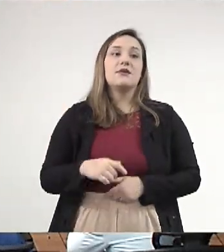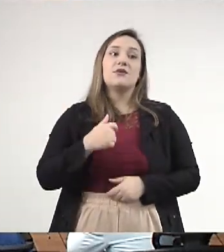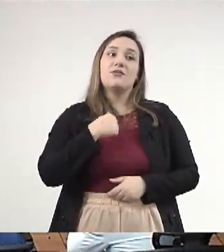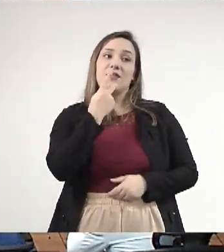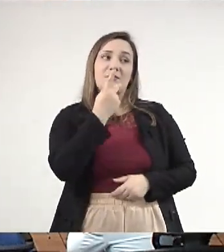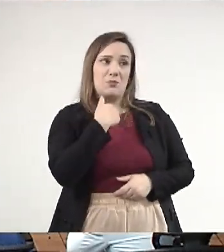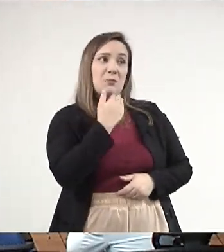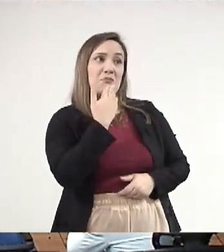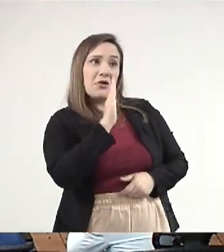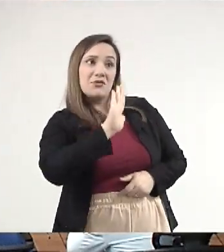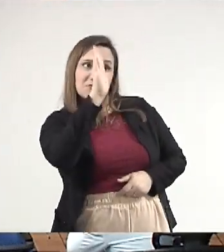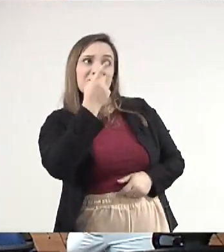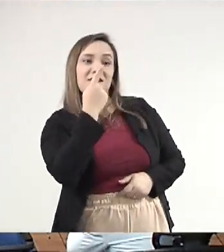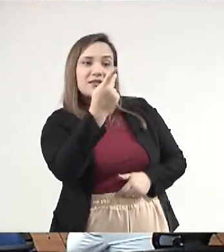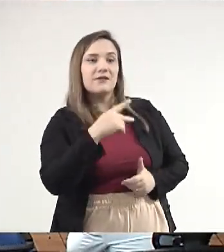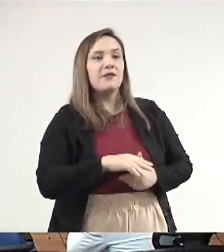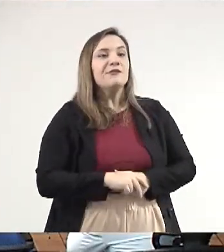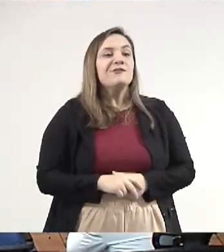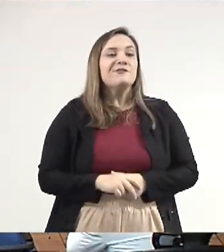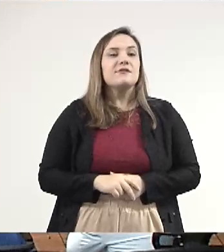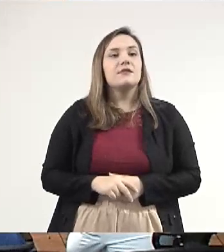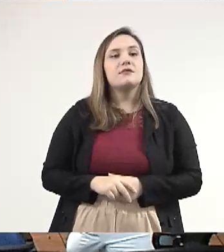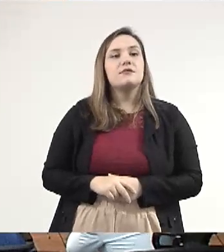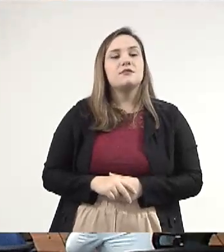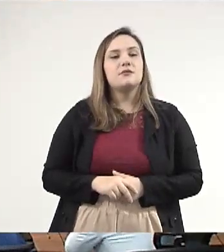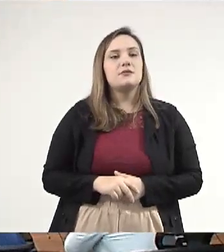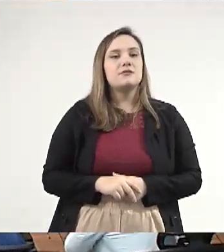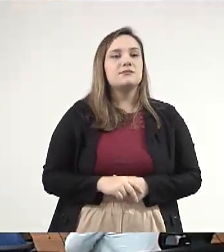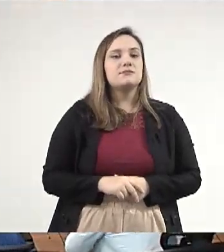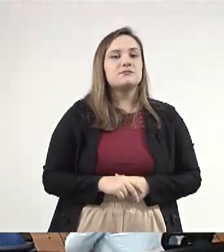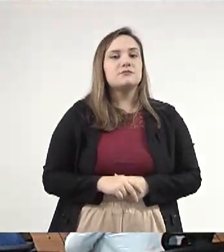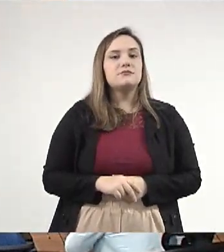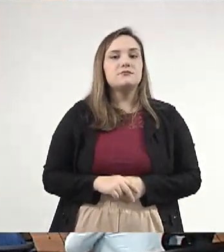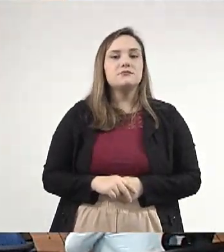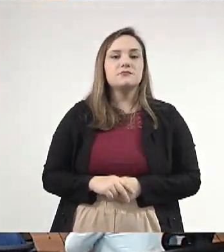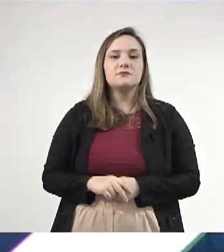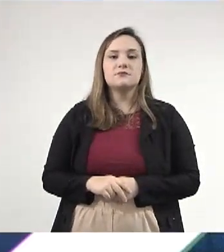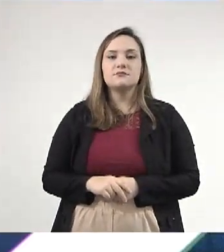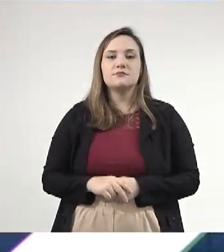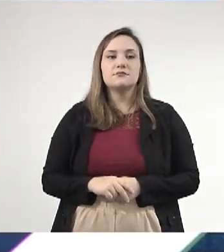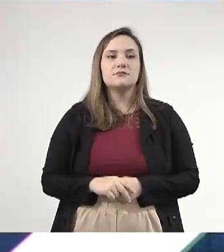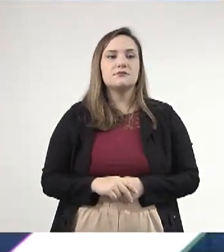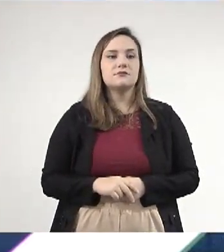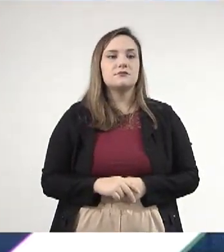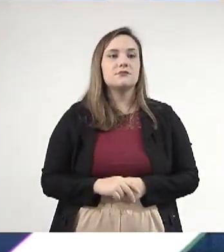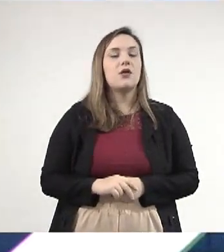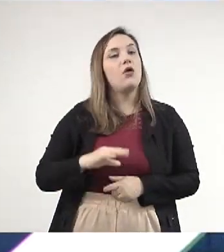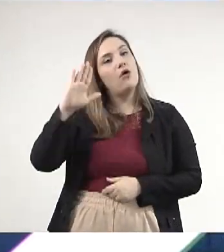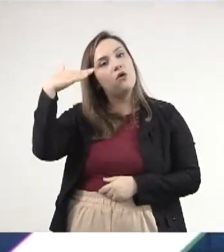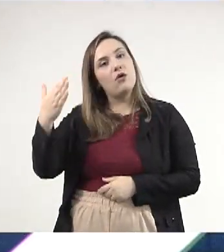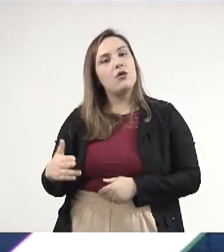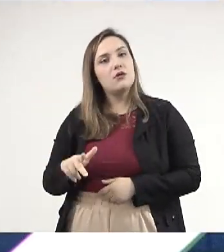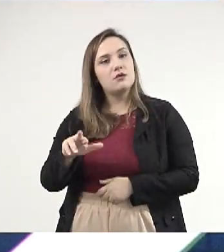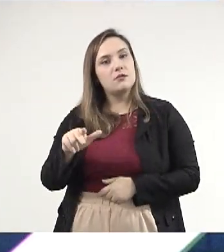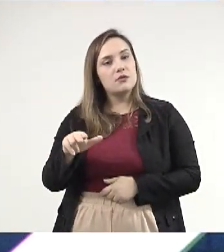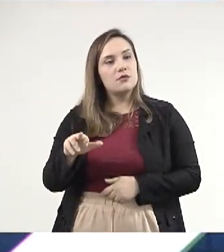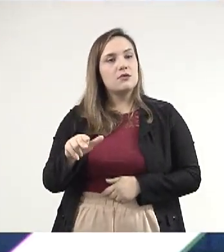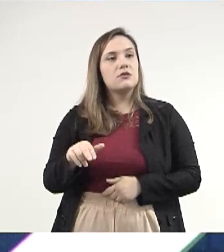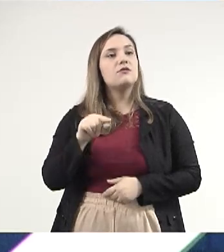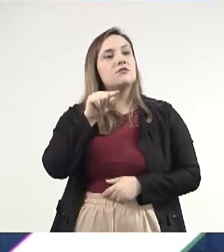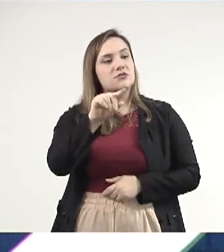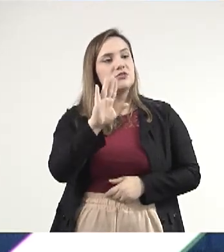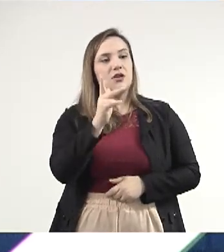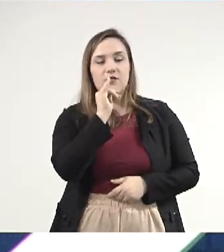ela. E queria dizer da honra de recebermos os nossos irmãos aqui indígenas, que Vossa Excelência fez o